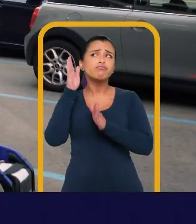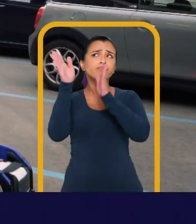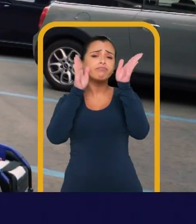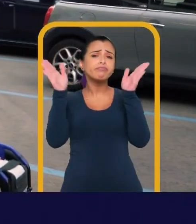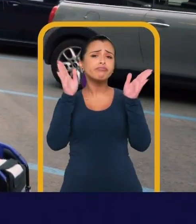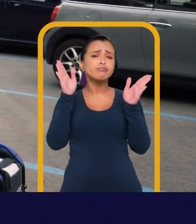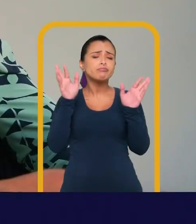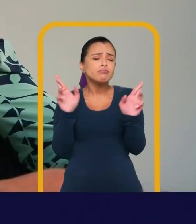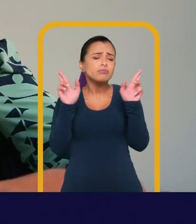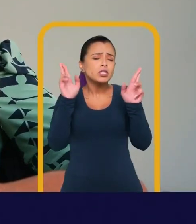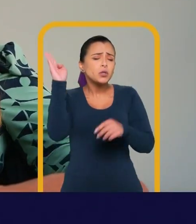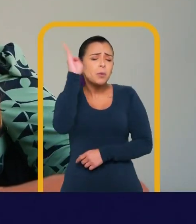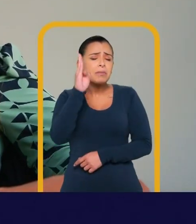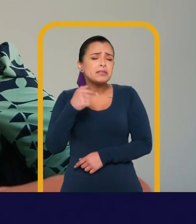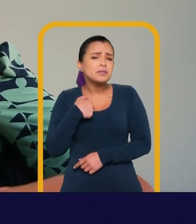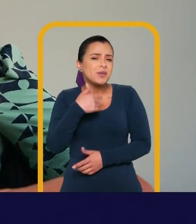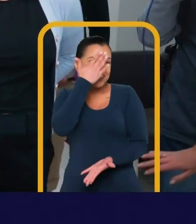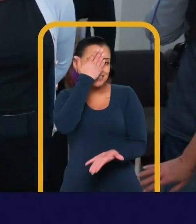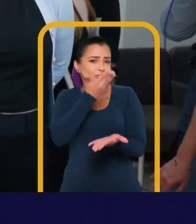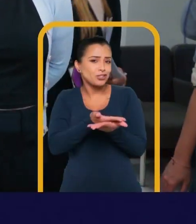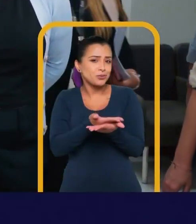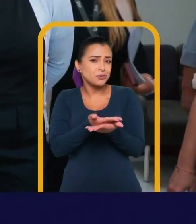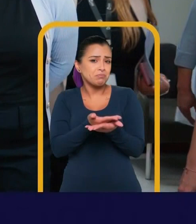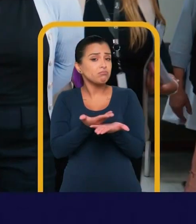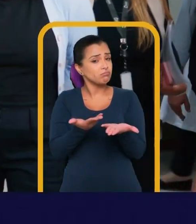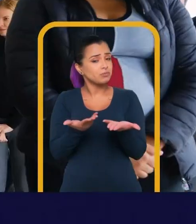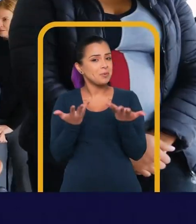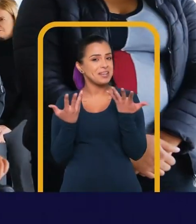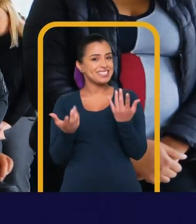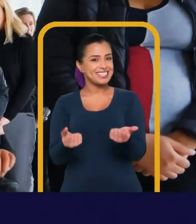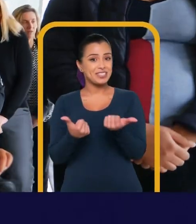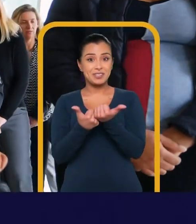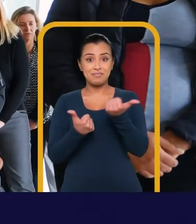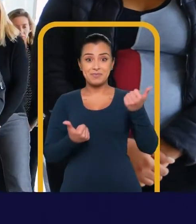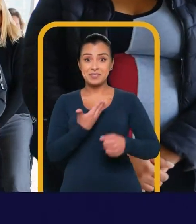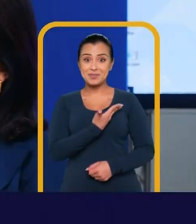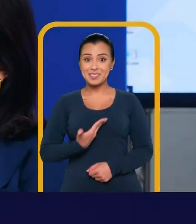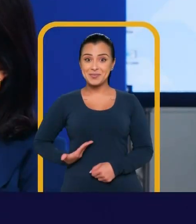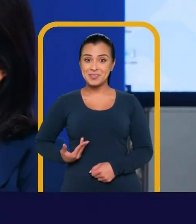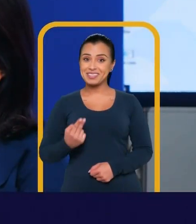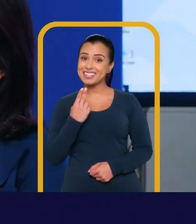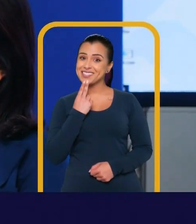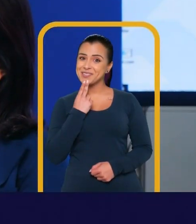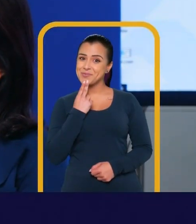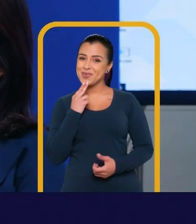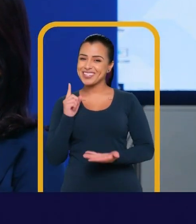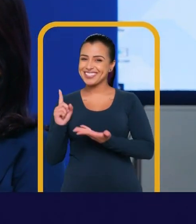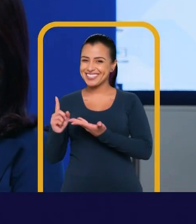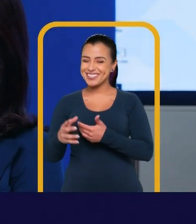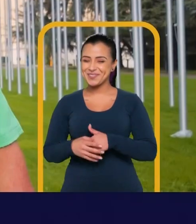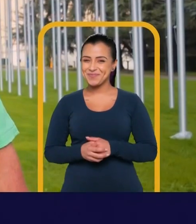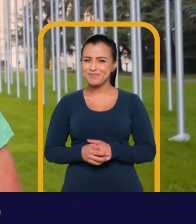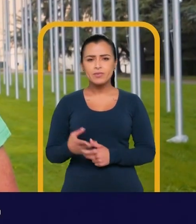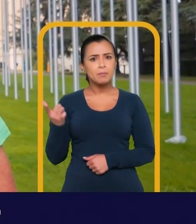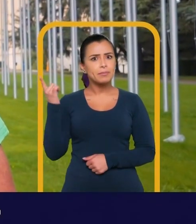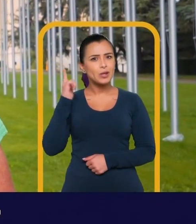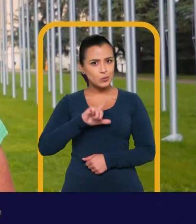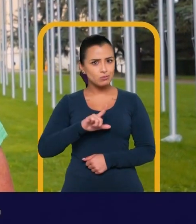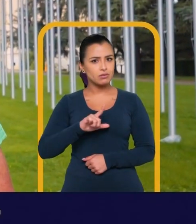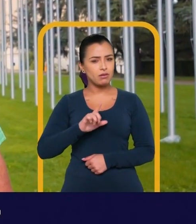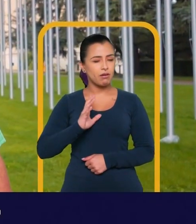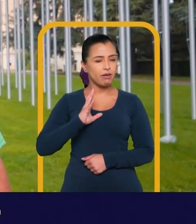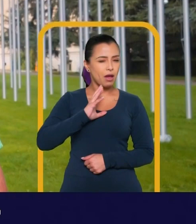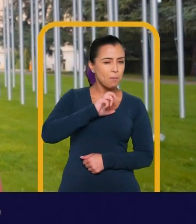movimento pelo Brasil que eu acredito. Por isso que eu aceitei ser vice-presidente da Simone Tebet, para